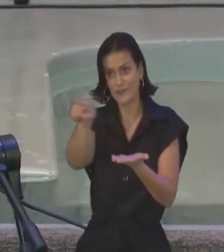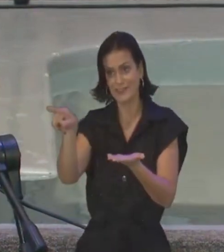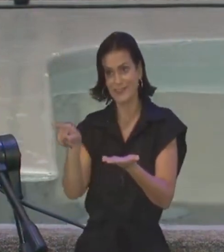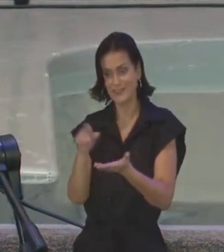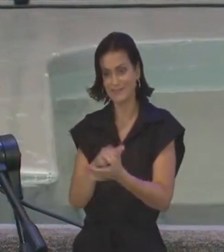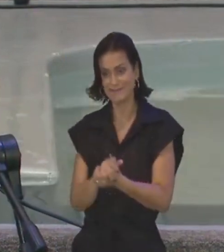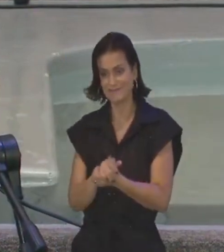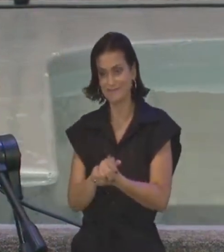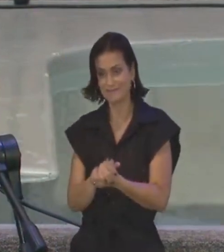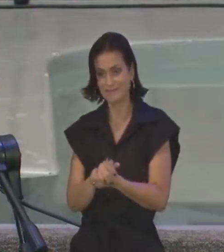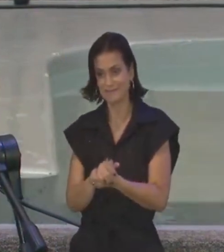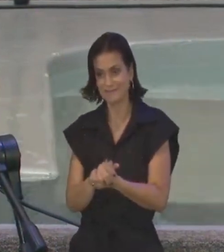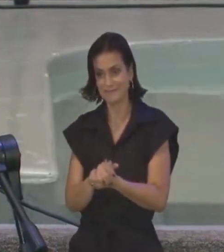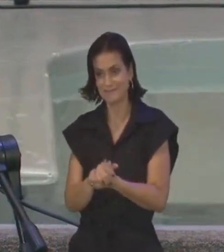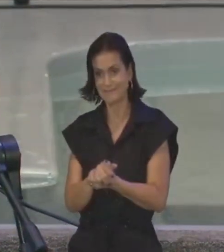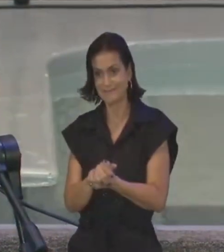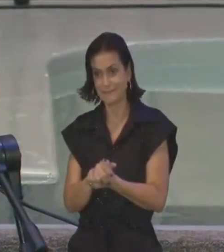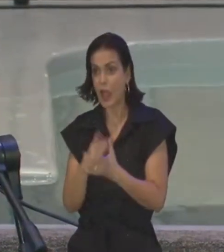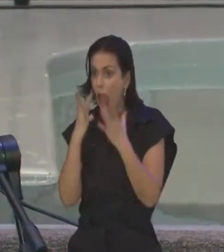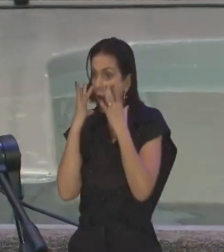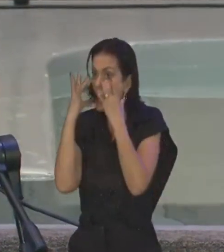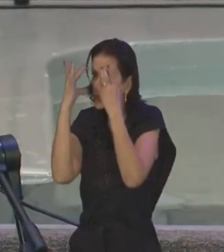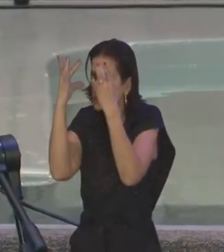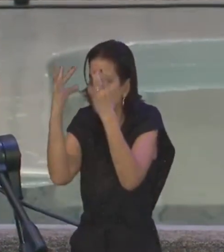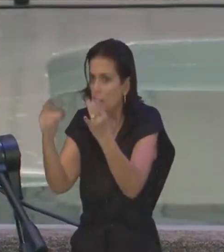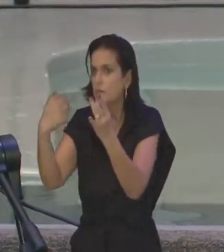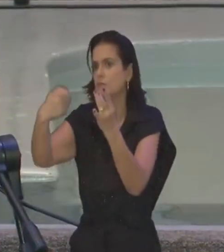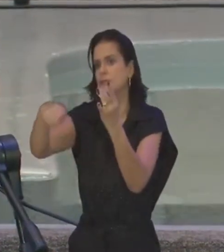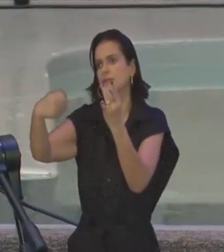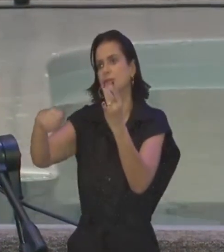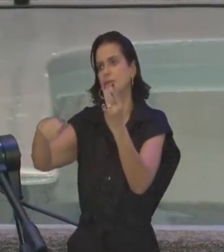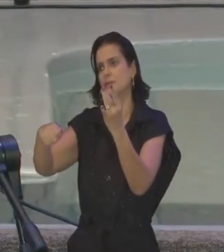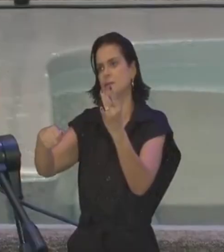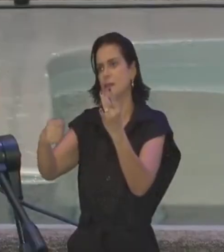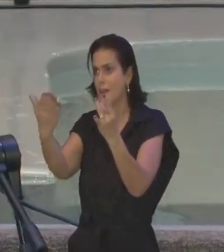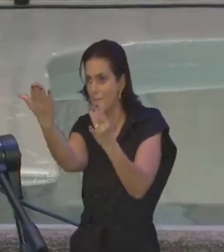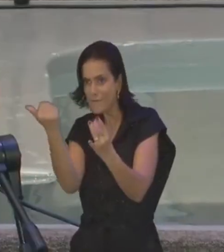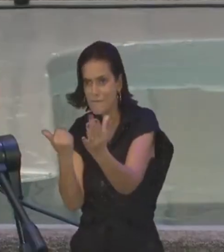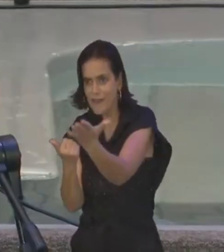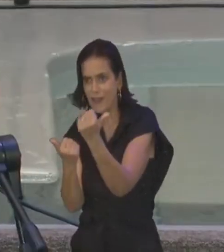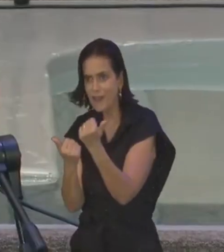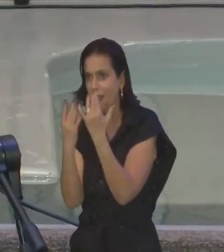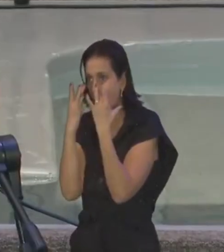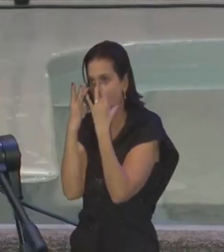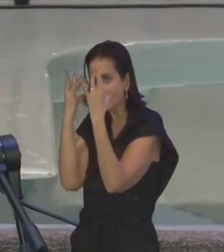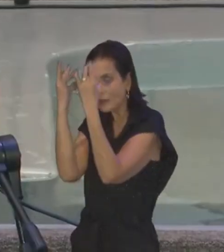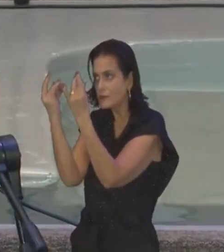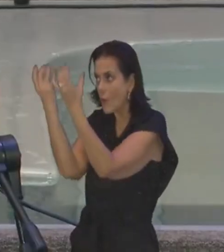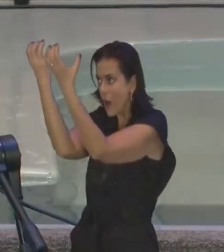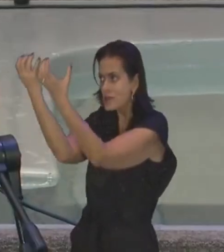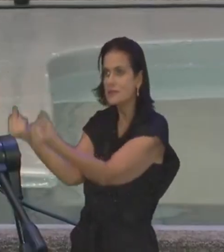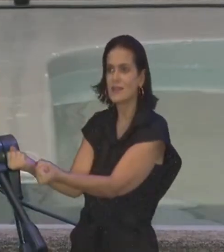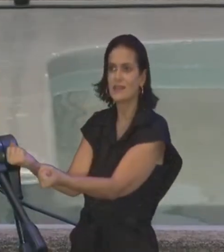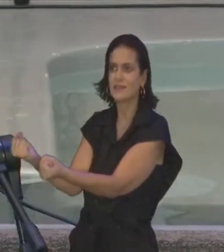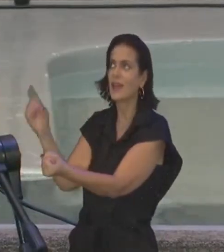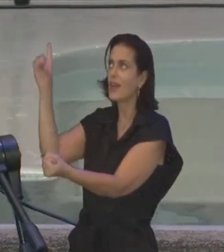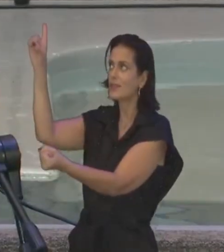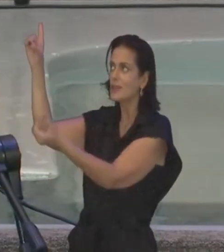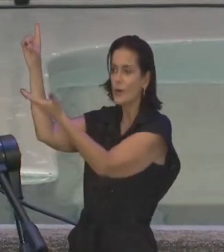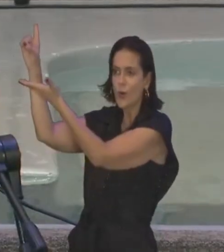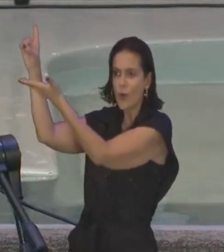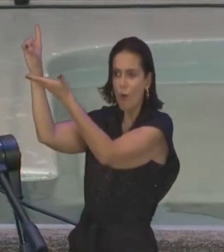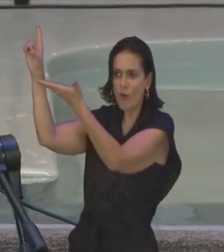Este é o convite do Senhor. Deem ouvidos, venham a mim, escutem, e vocês